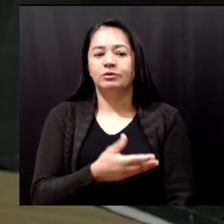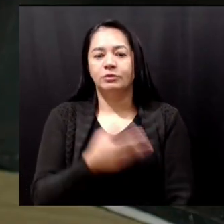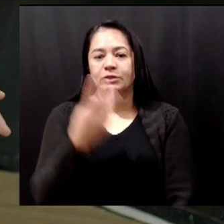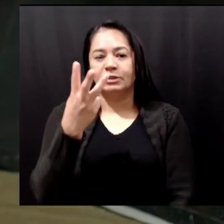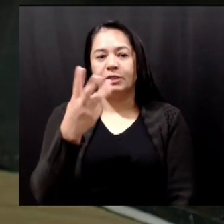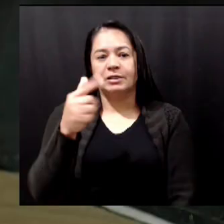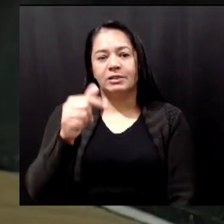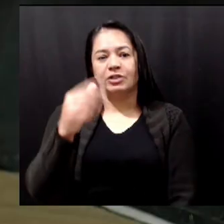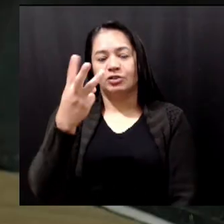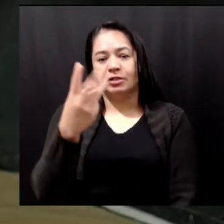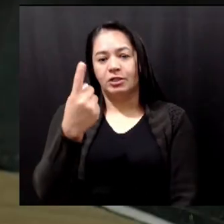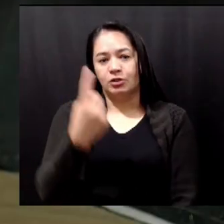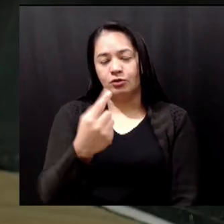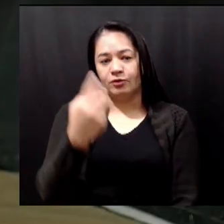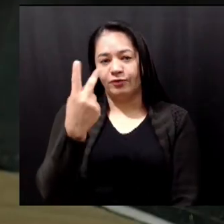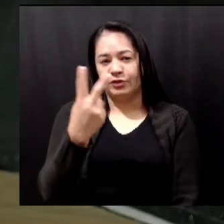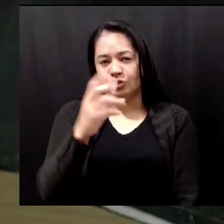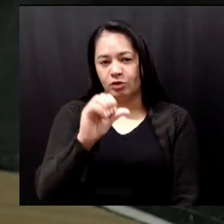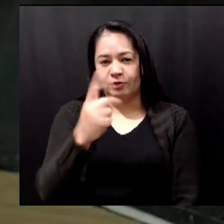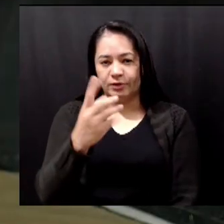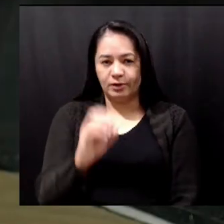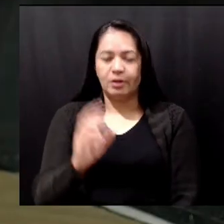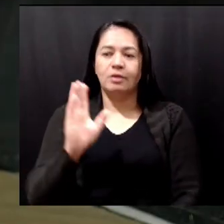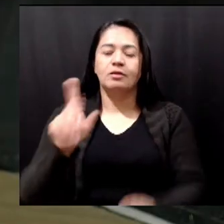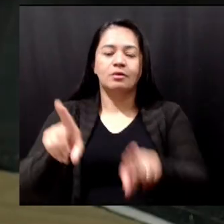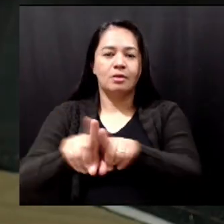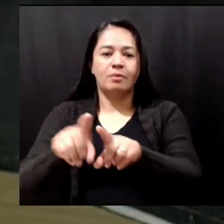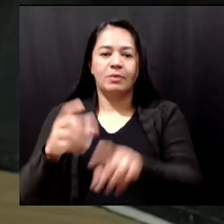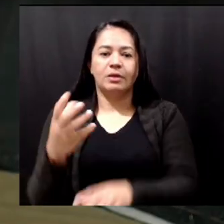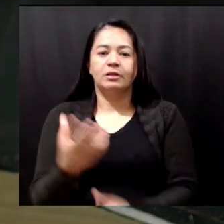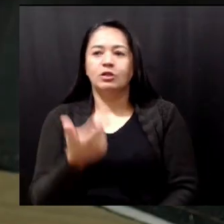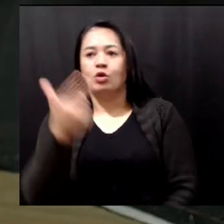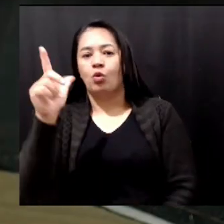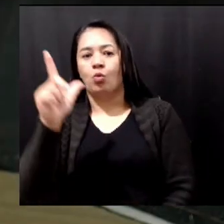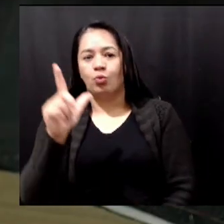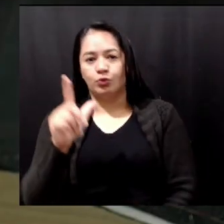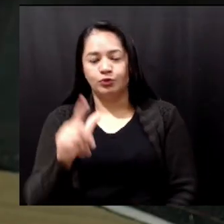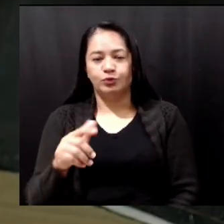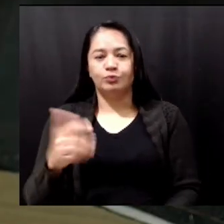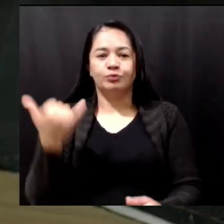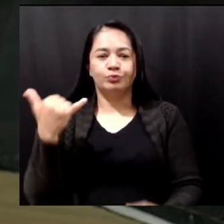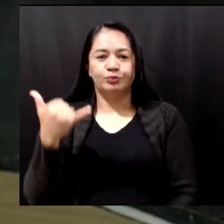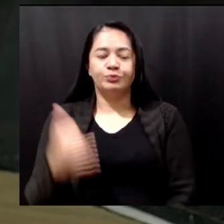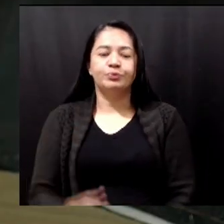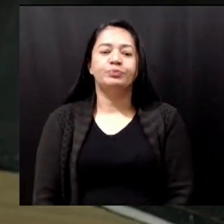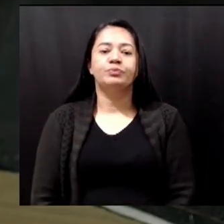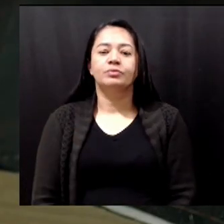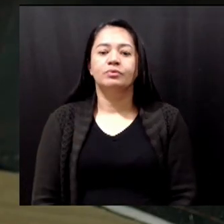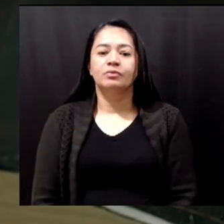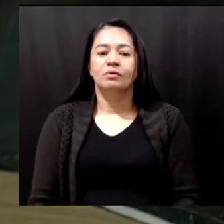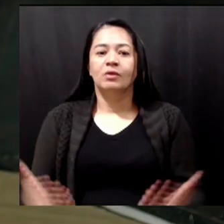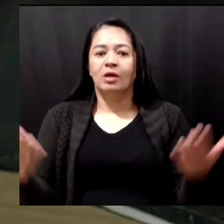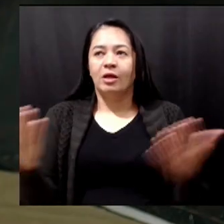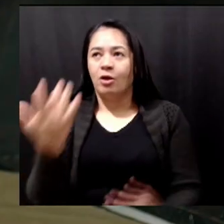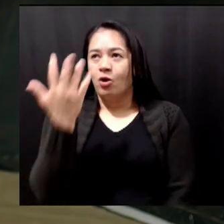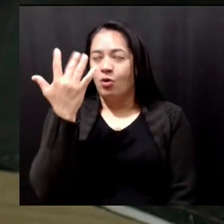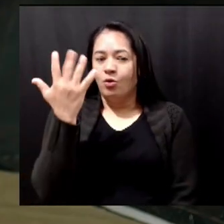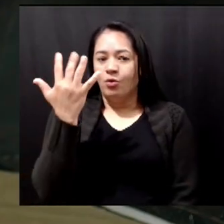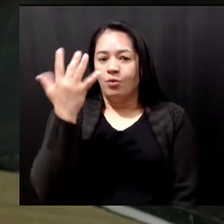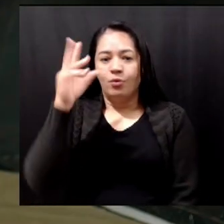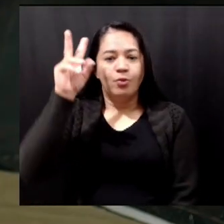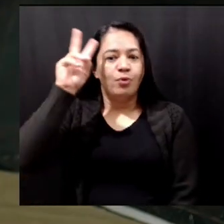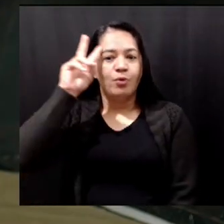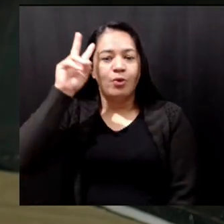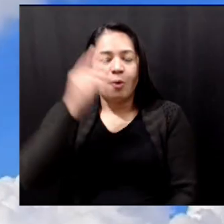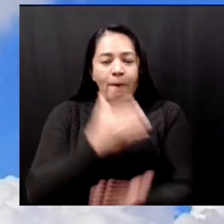3731-2910, tá? Que também aceita chamadas de outros DDDs e cidades. Previsão do tempo para segunda-feira, semana